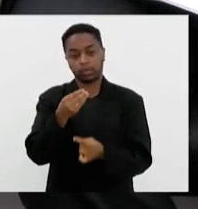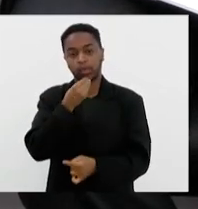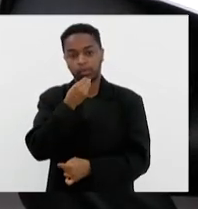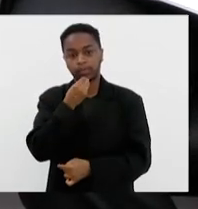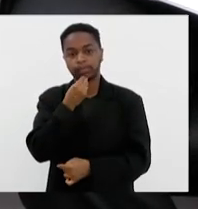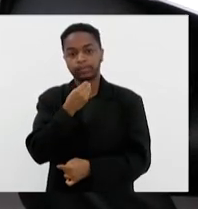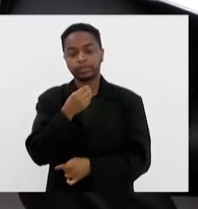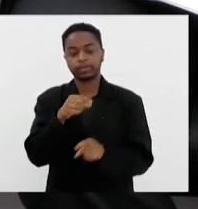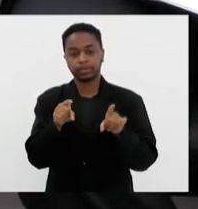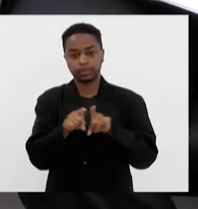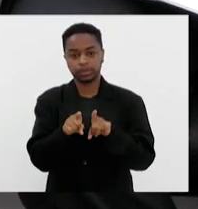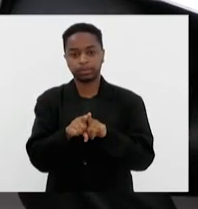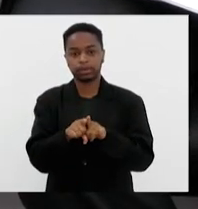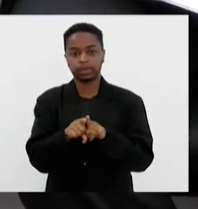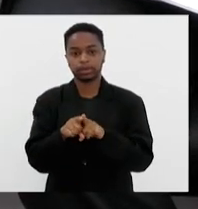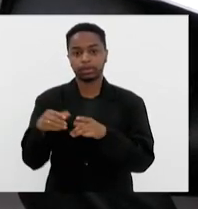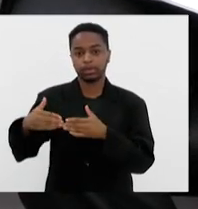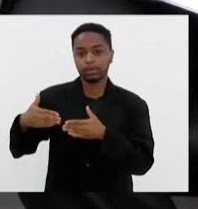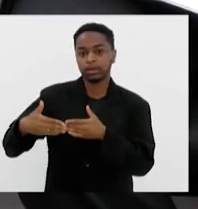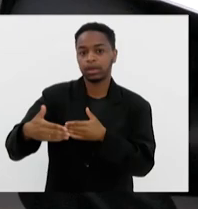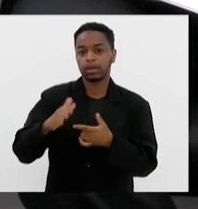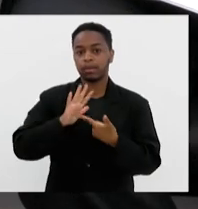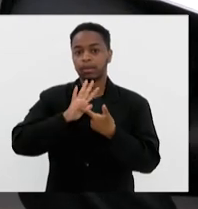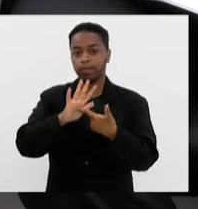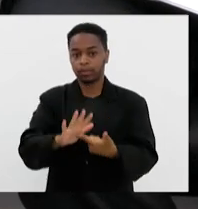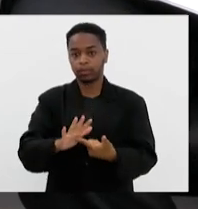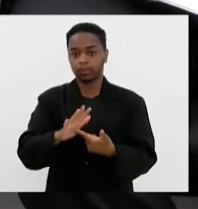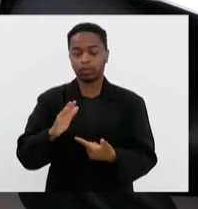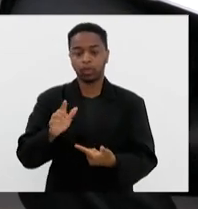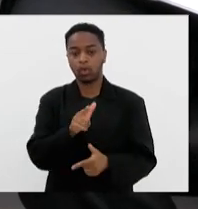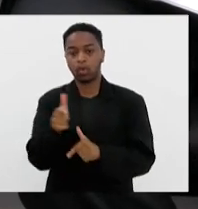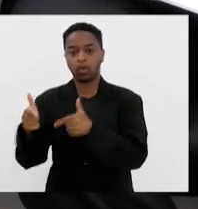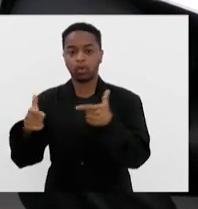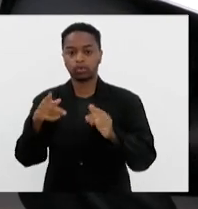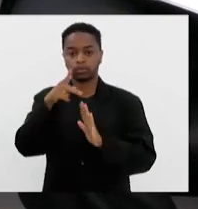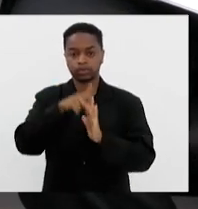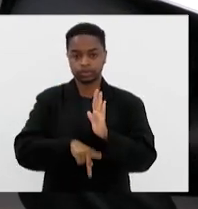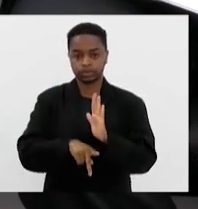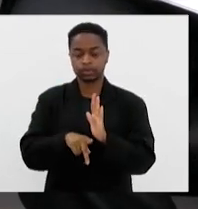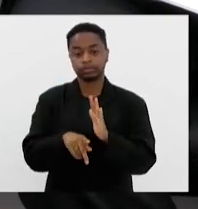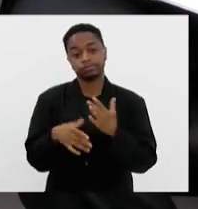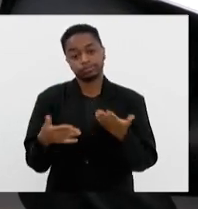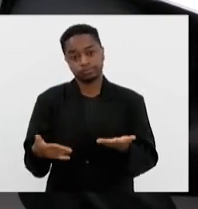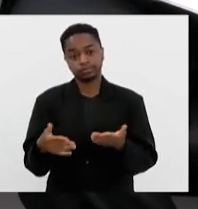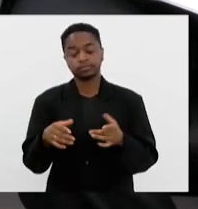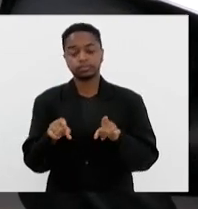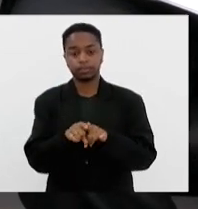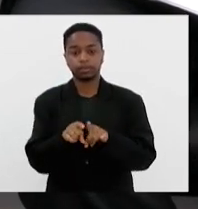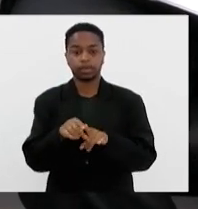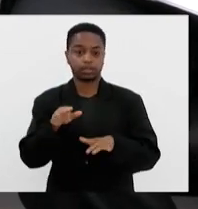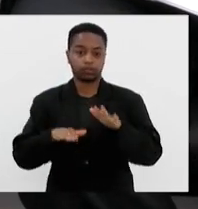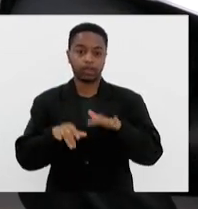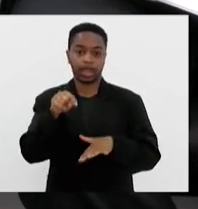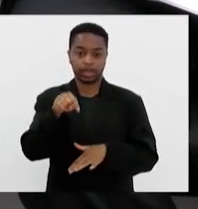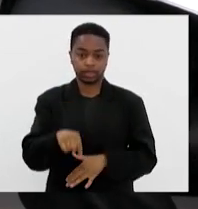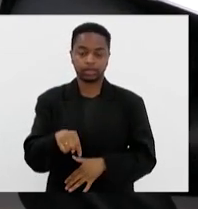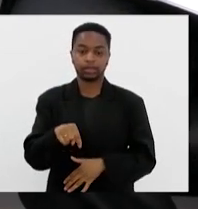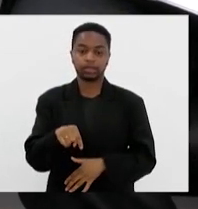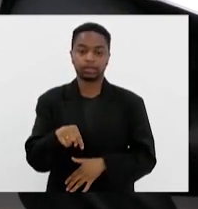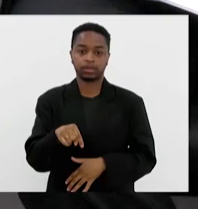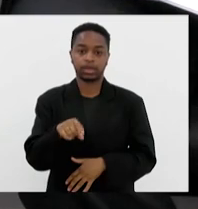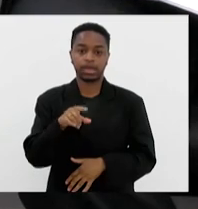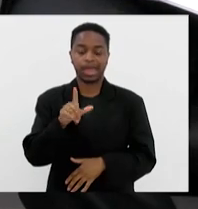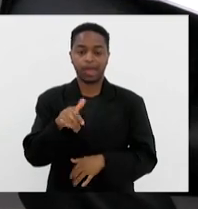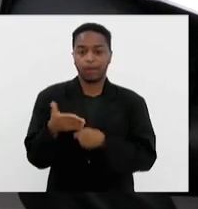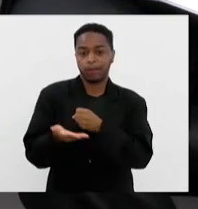evidencia-se que também, ao longo desse ano, estarão apresentando outros projetos, e possivelmente até o dessa casa será aqui o